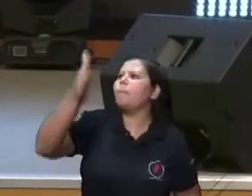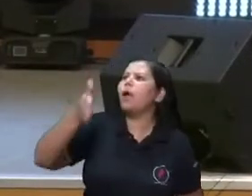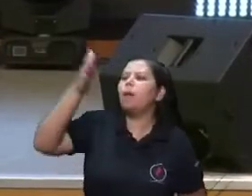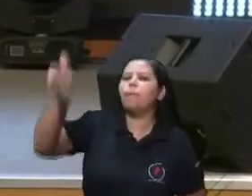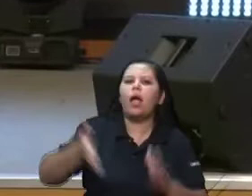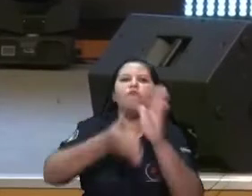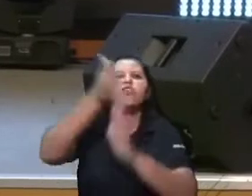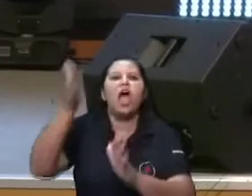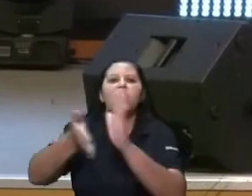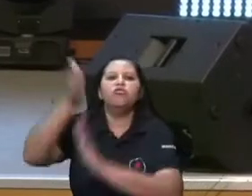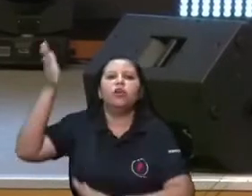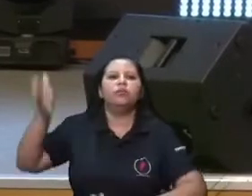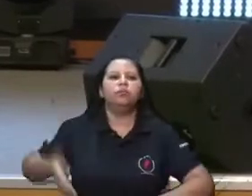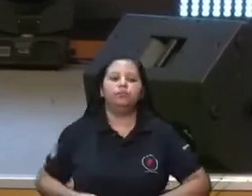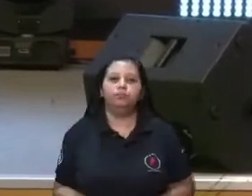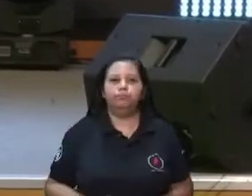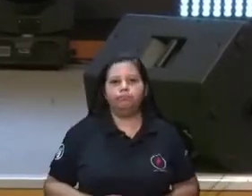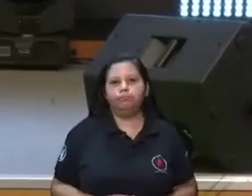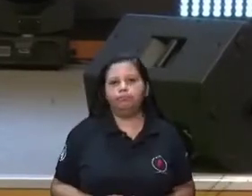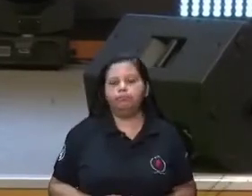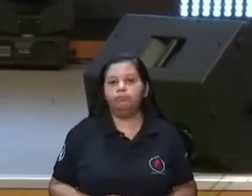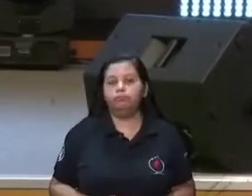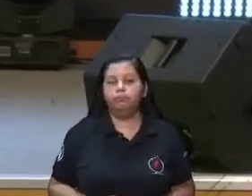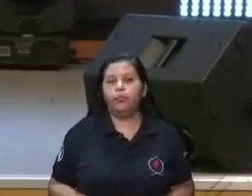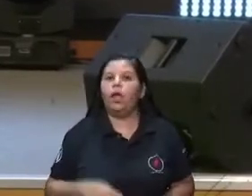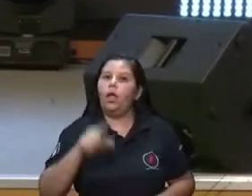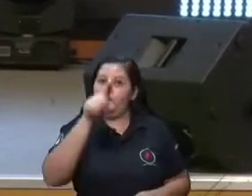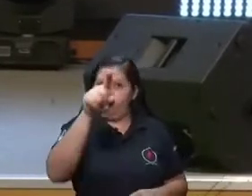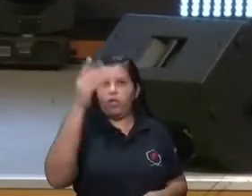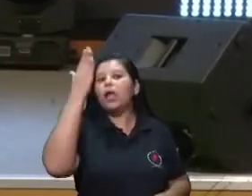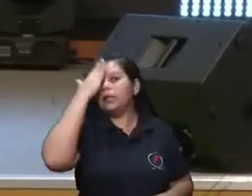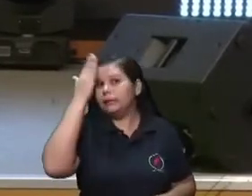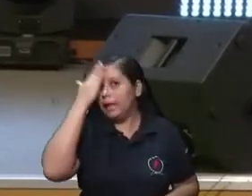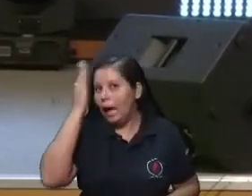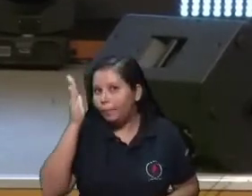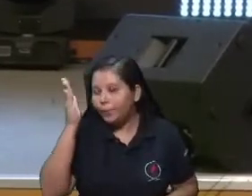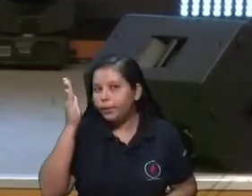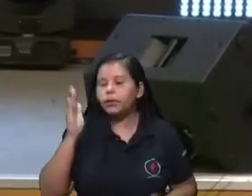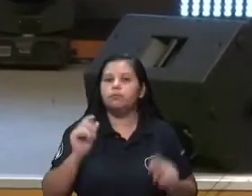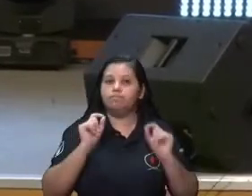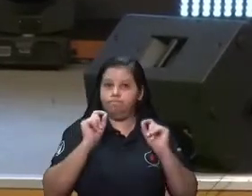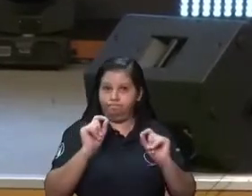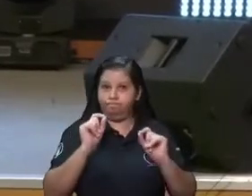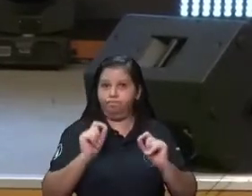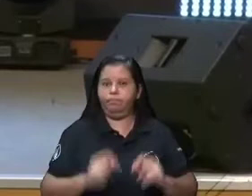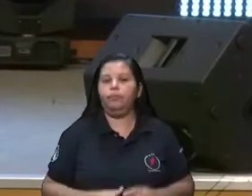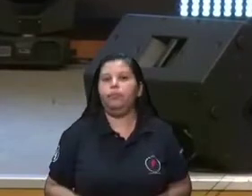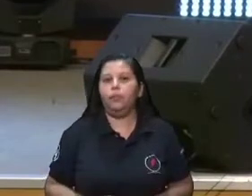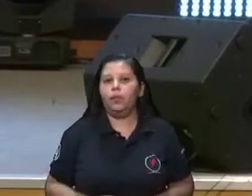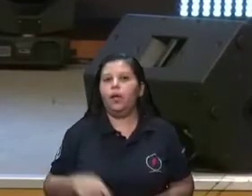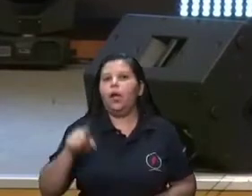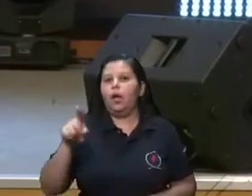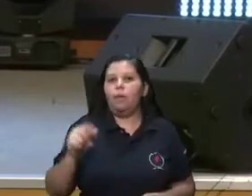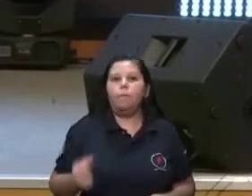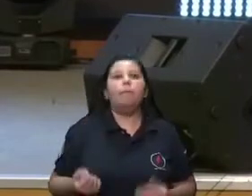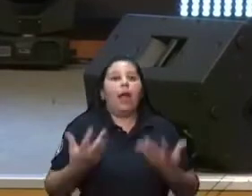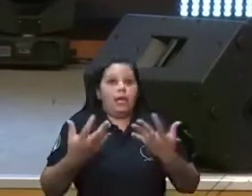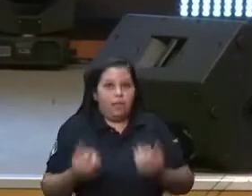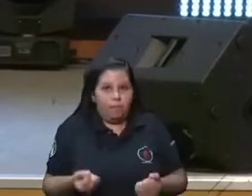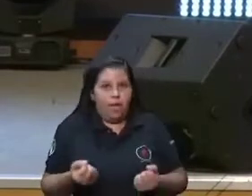Bom, você sabe que para receber é entrada.